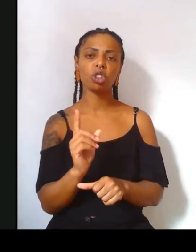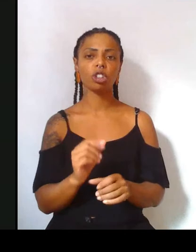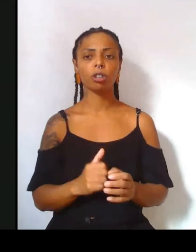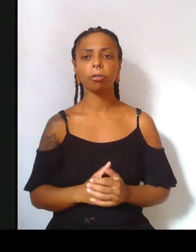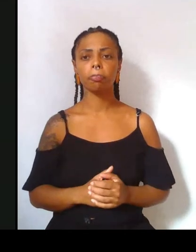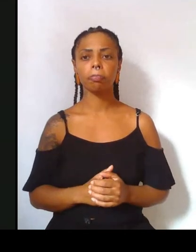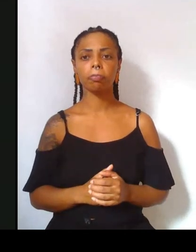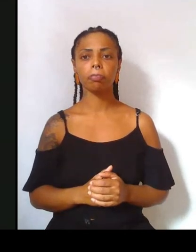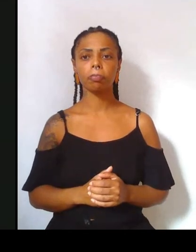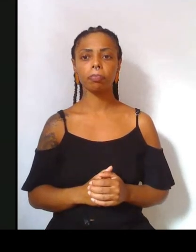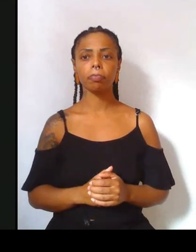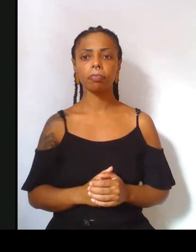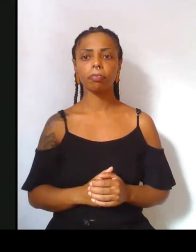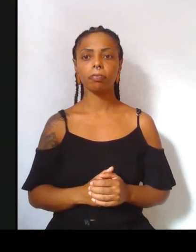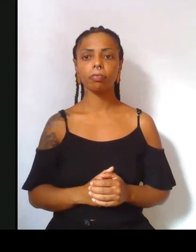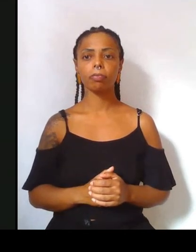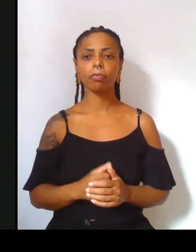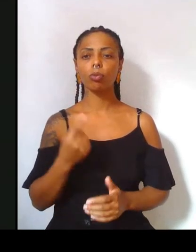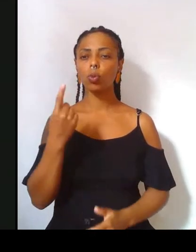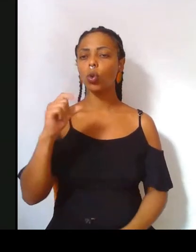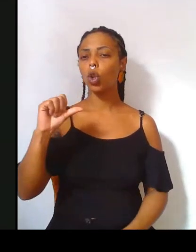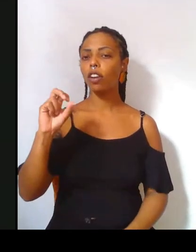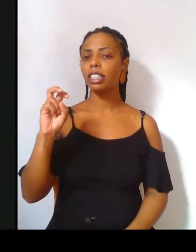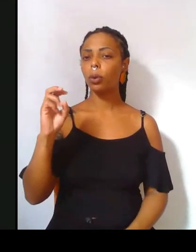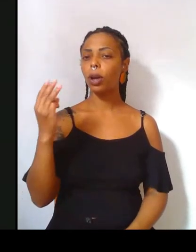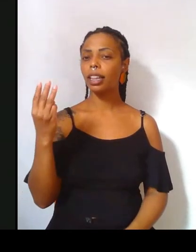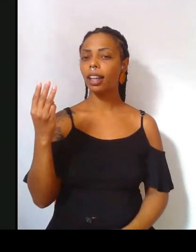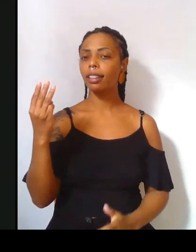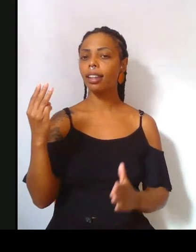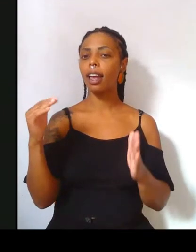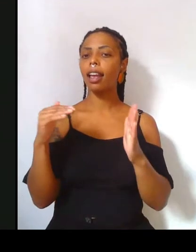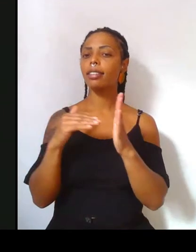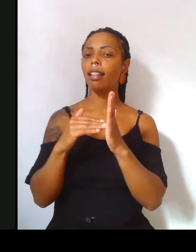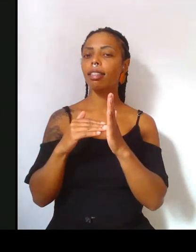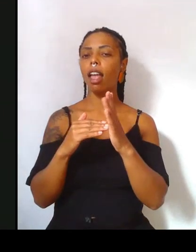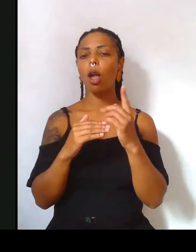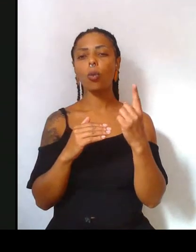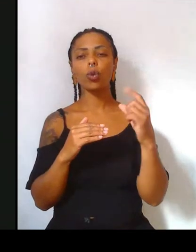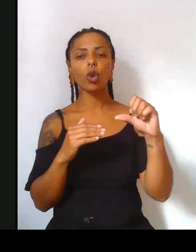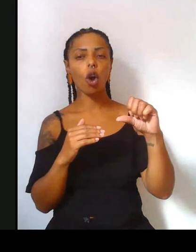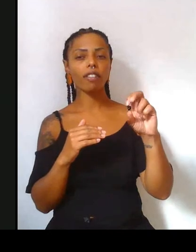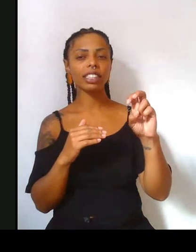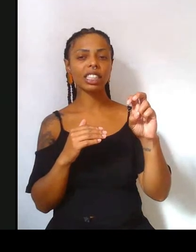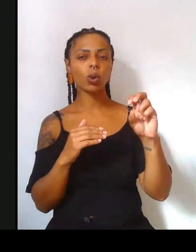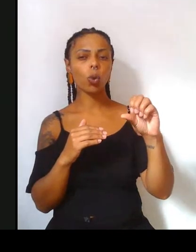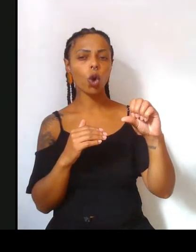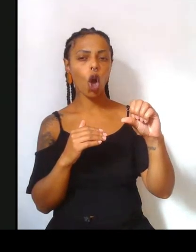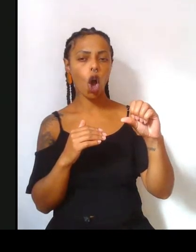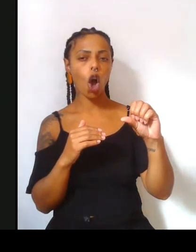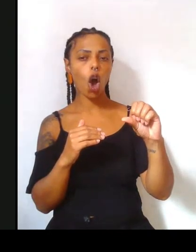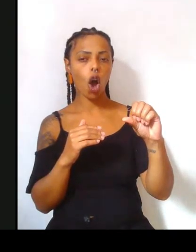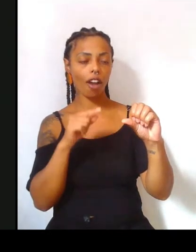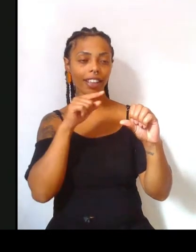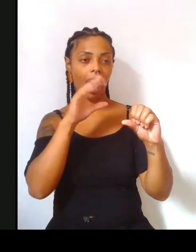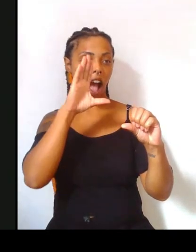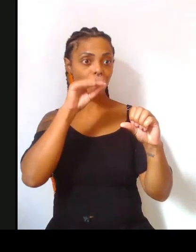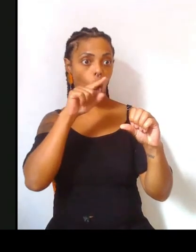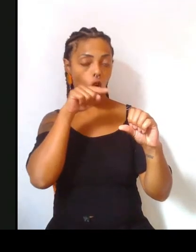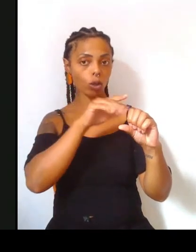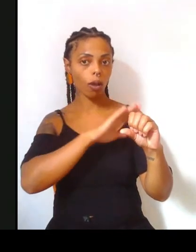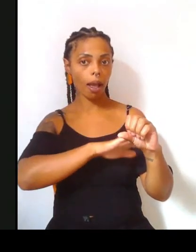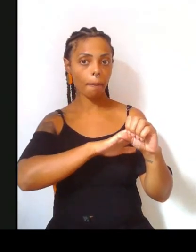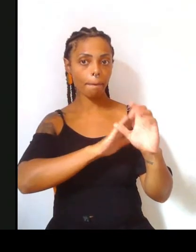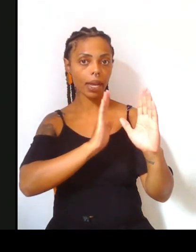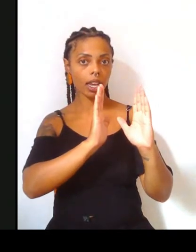de 1953 a 1959 nesses seis anos quando essa foto foi tirada